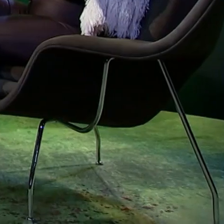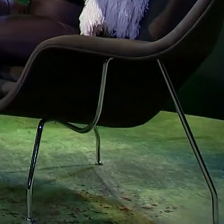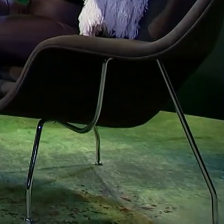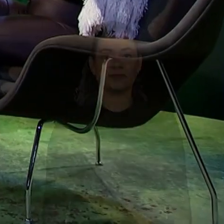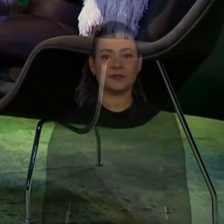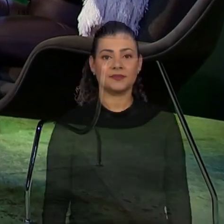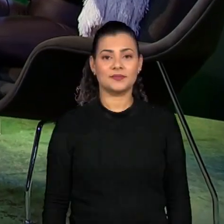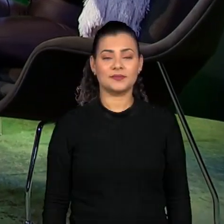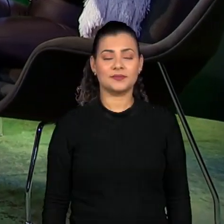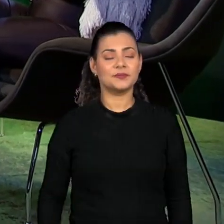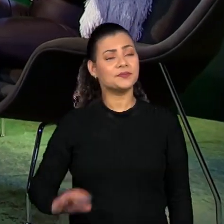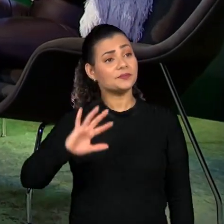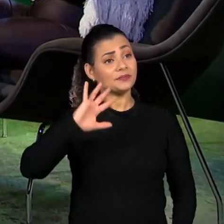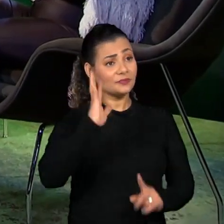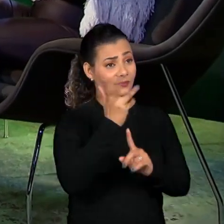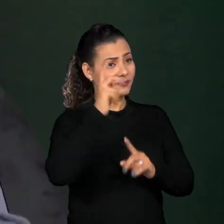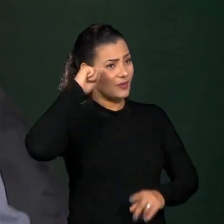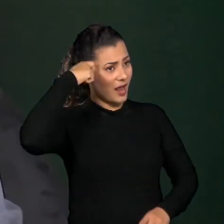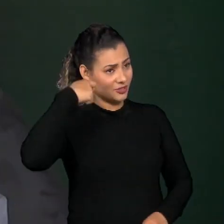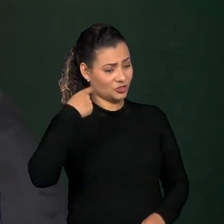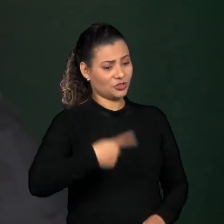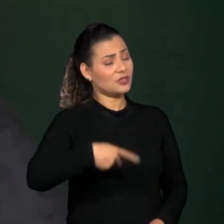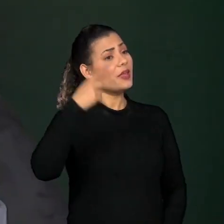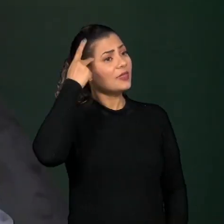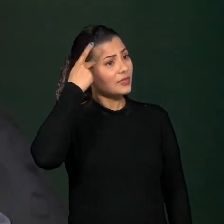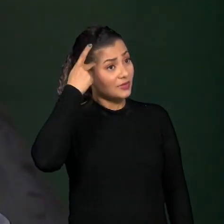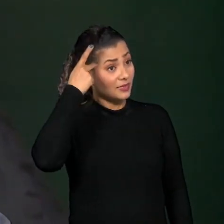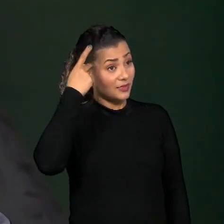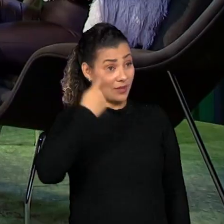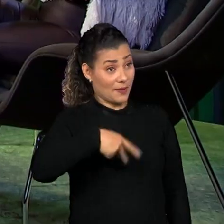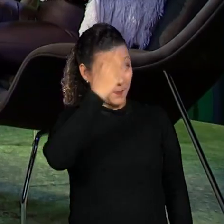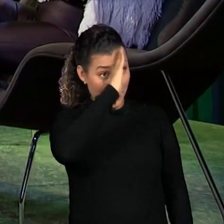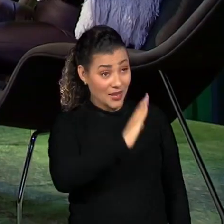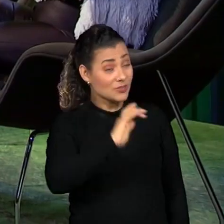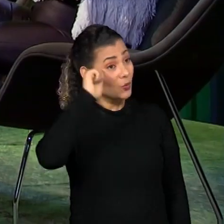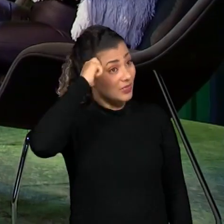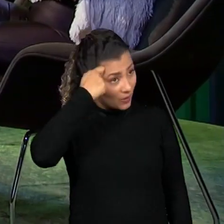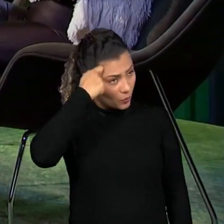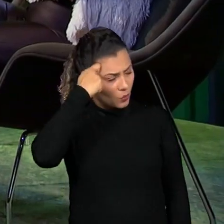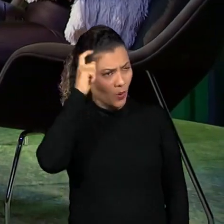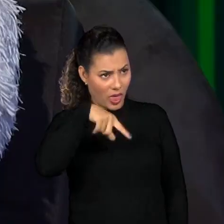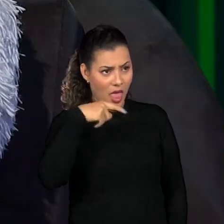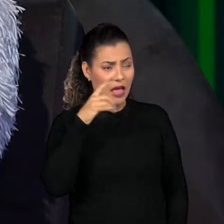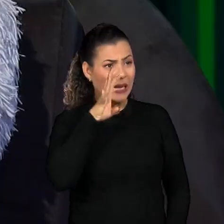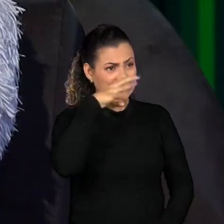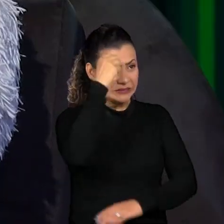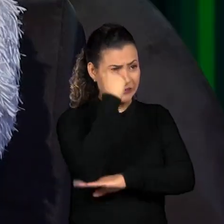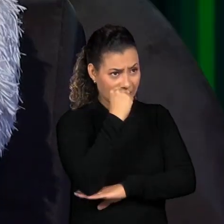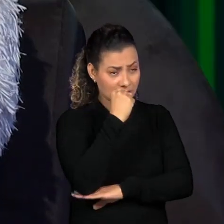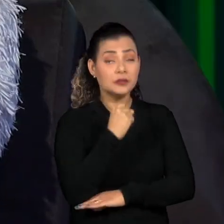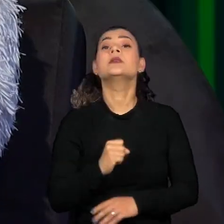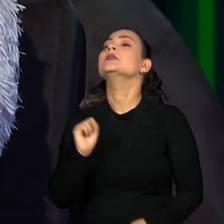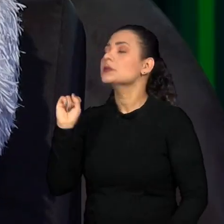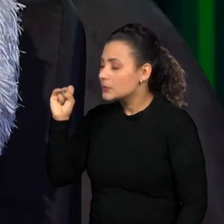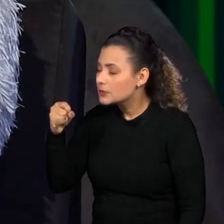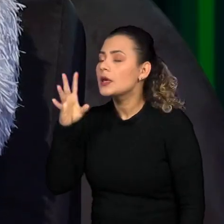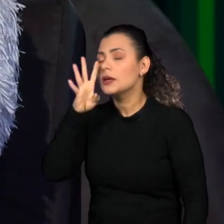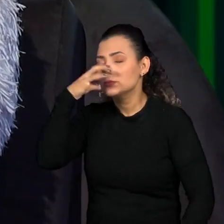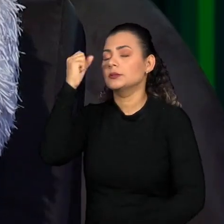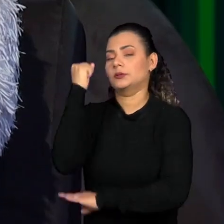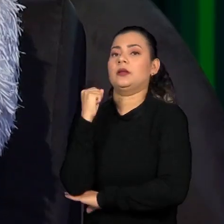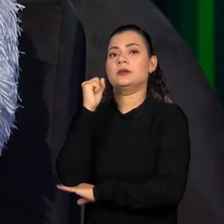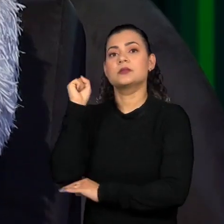Ser artista negro no Brasil é um ato de resistência, Elisa Lucinda? Ainda é um ato de resistência, mas